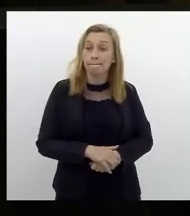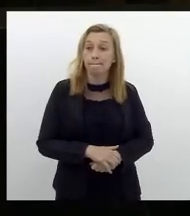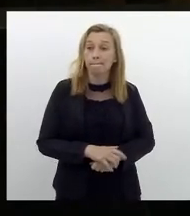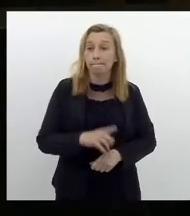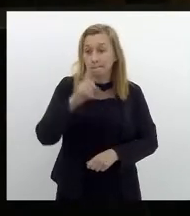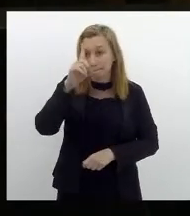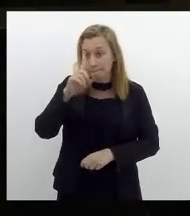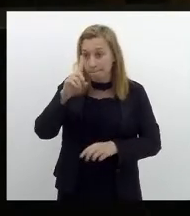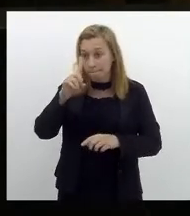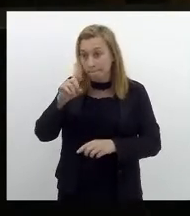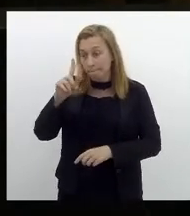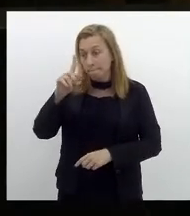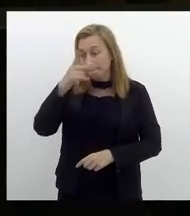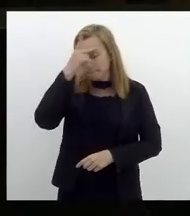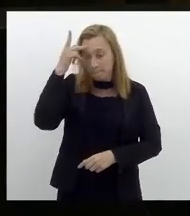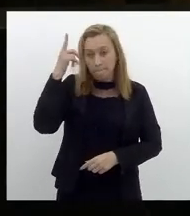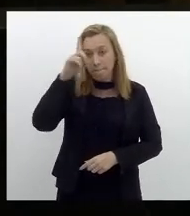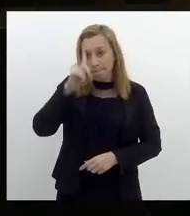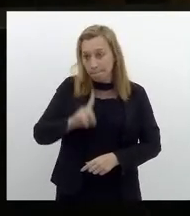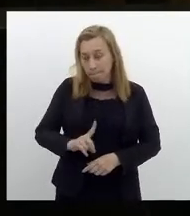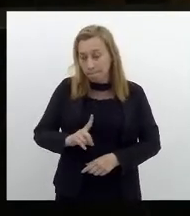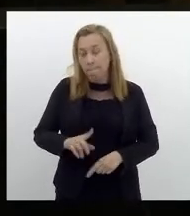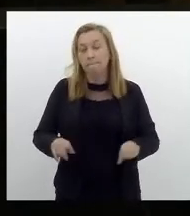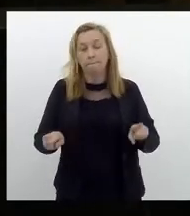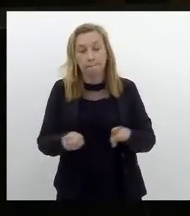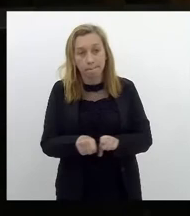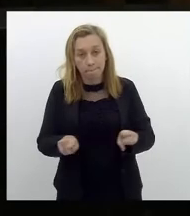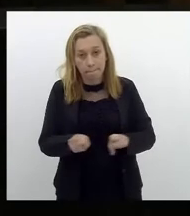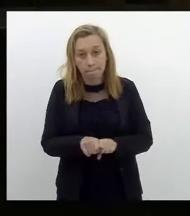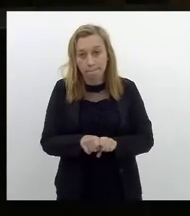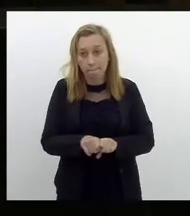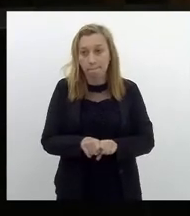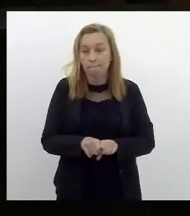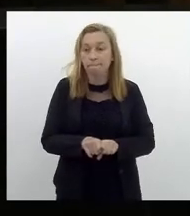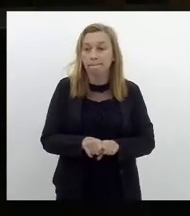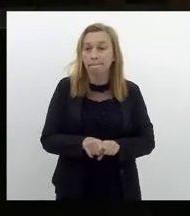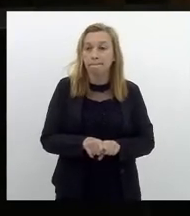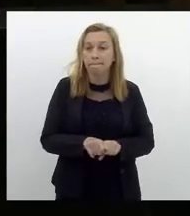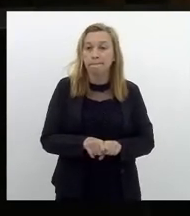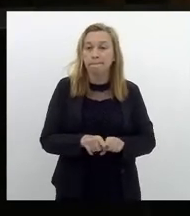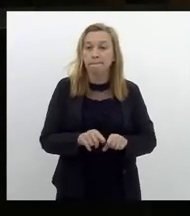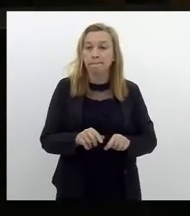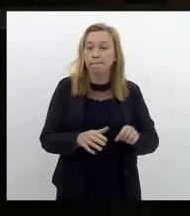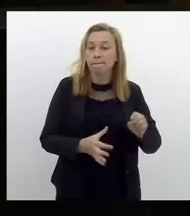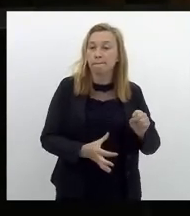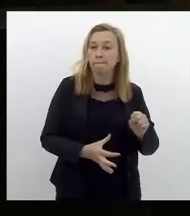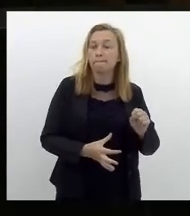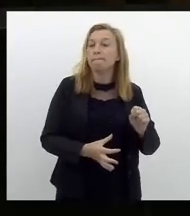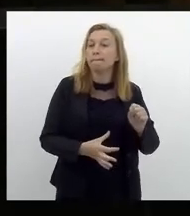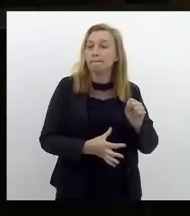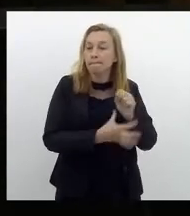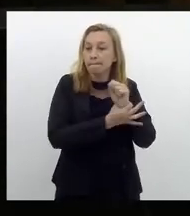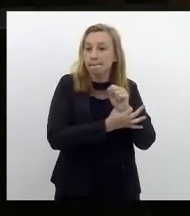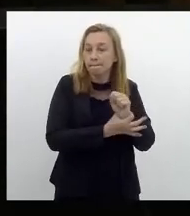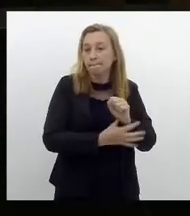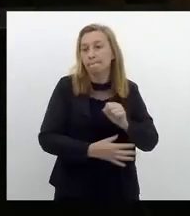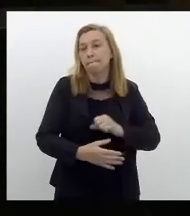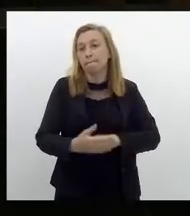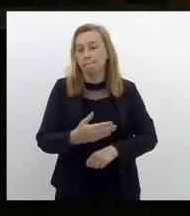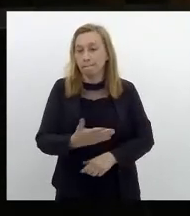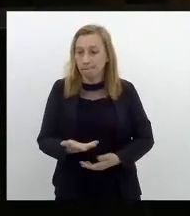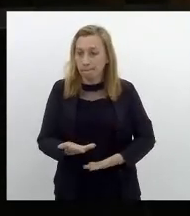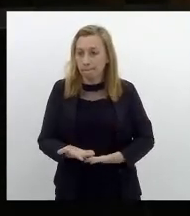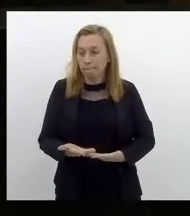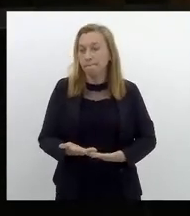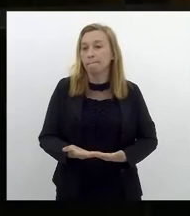deficientes, como também para ocupantes do cargo de agente de segurança, socioeducativa, de